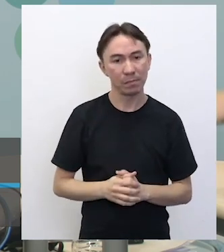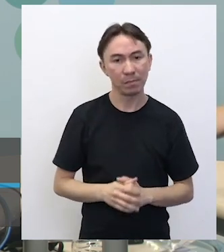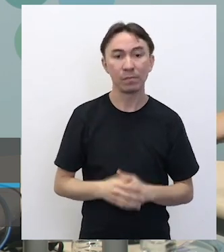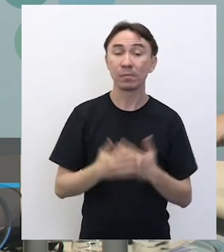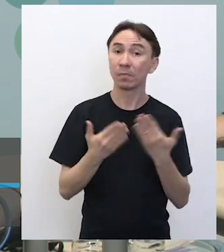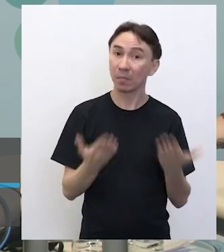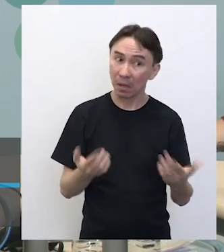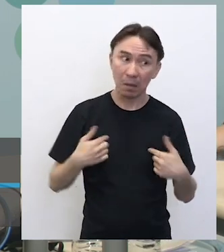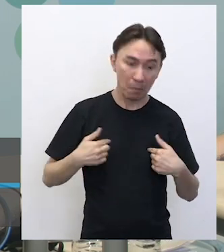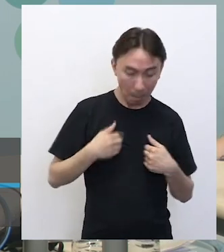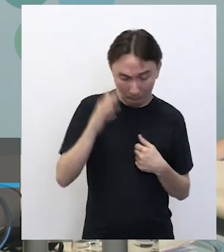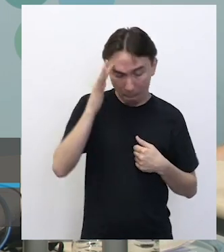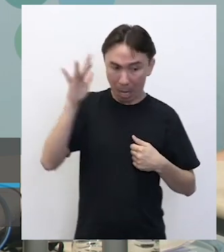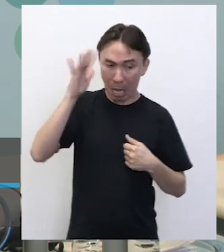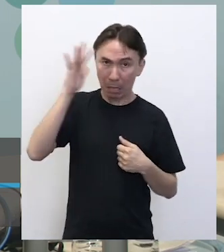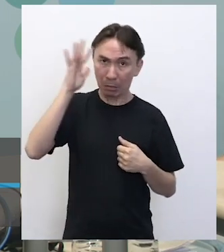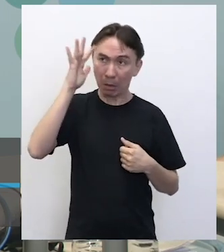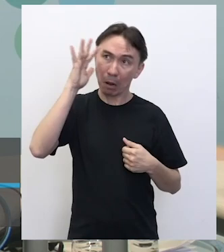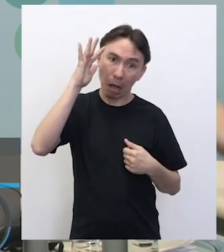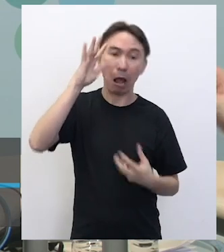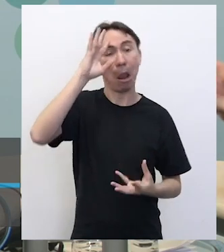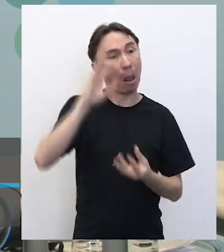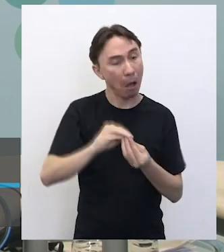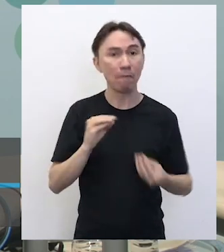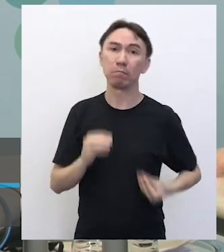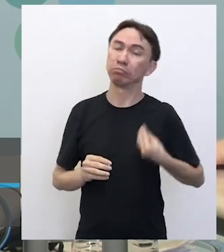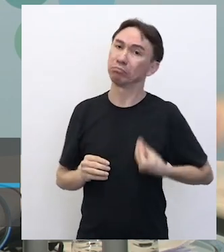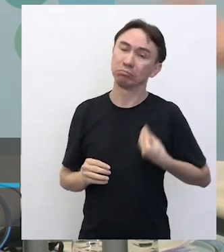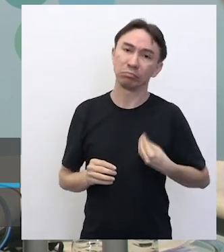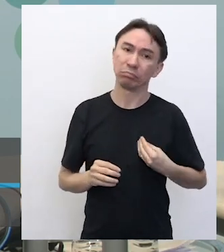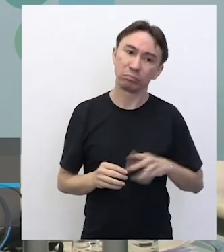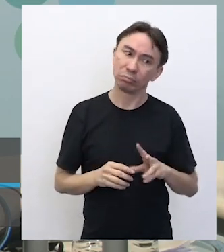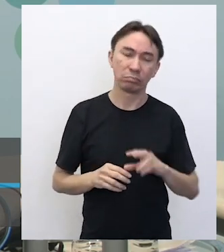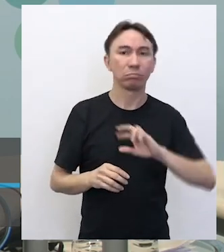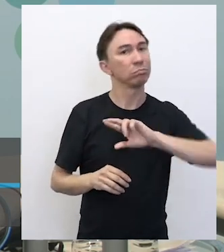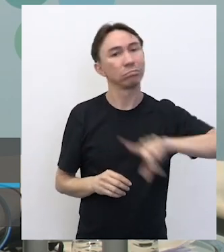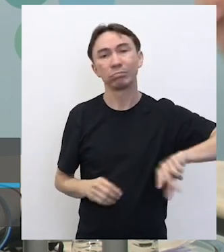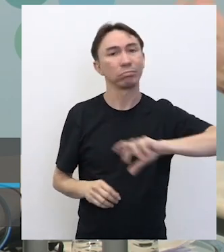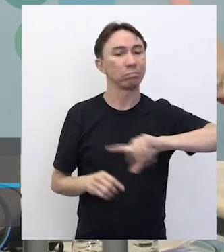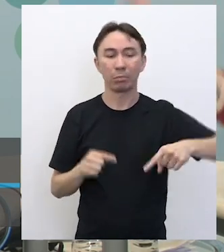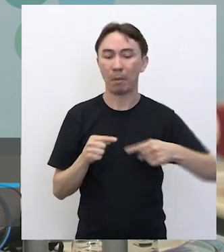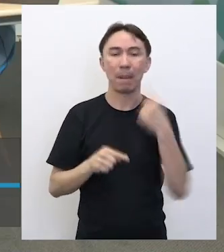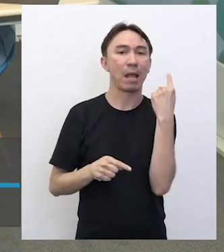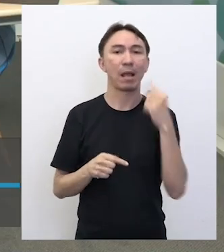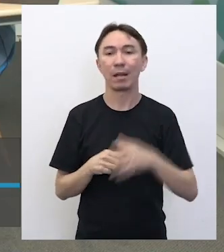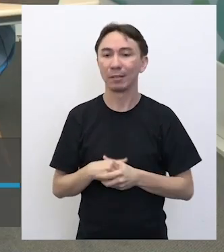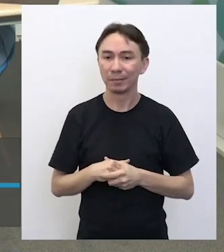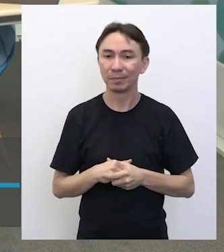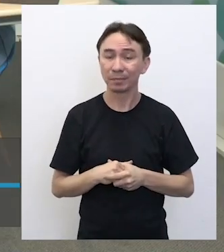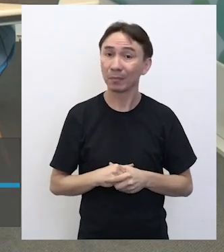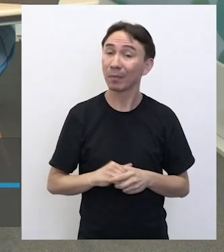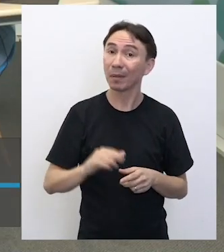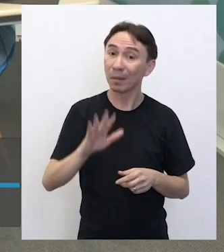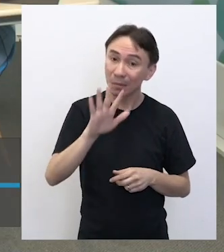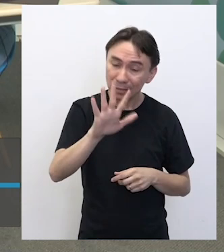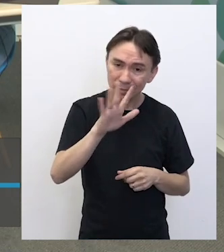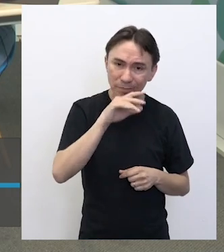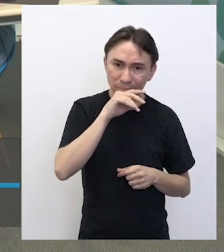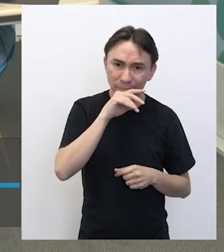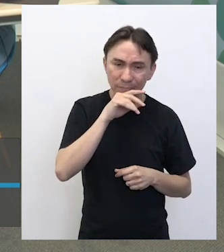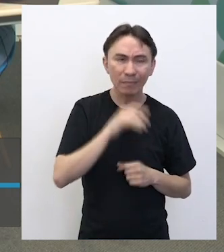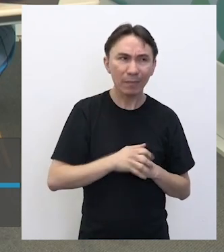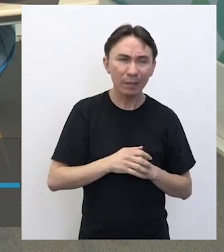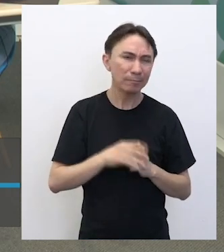penso, logo existo, e portanto penso e sou filósofo porque eu penso, não se enquadra muito bem aqui, Isso não. é super interessante, Marcinha, porque assim,